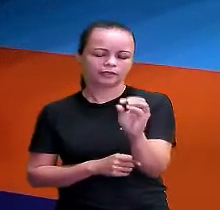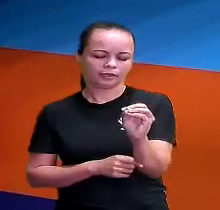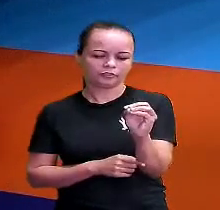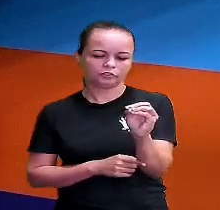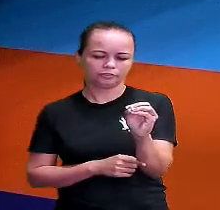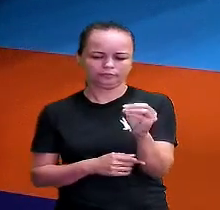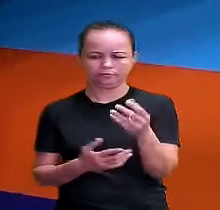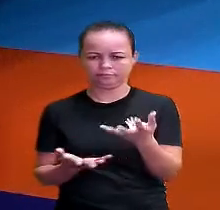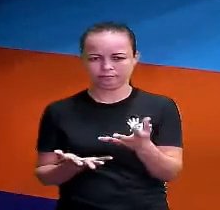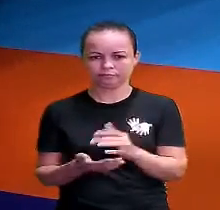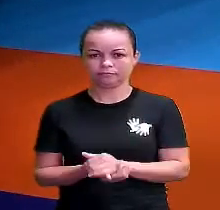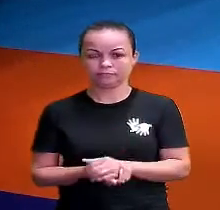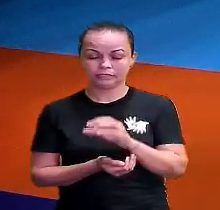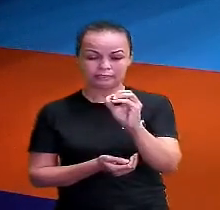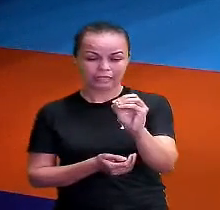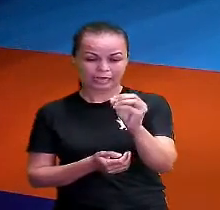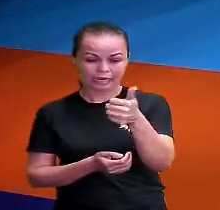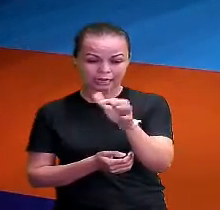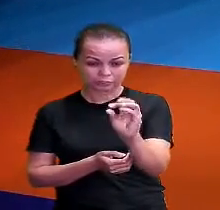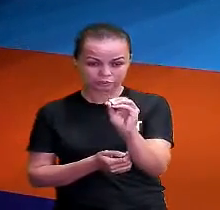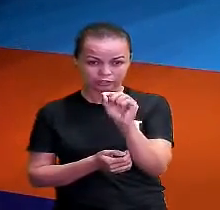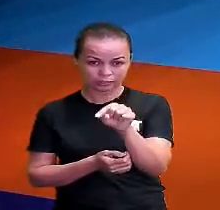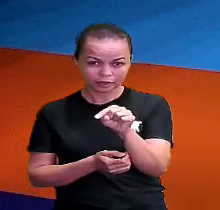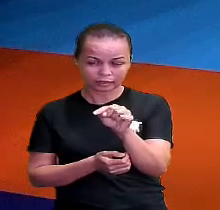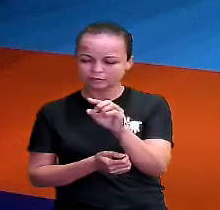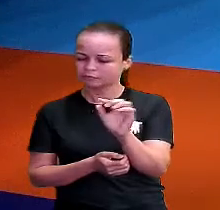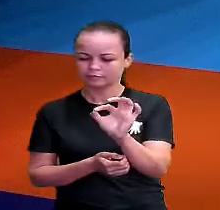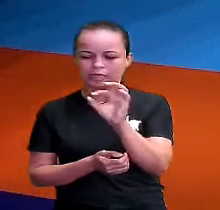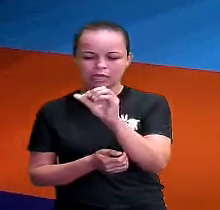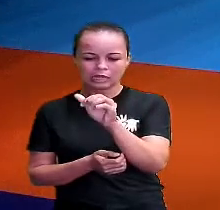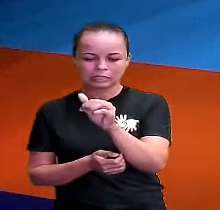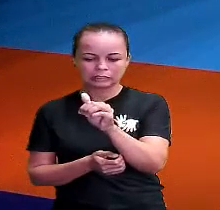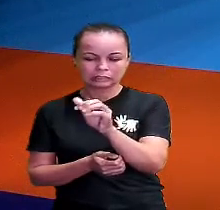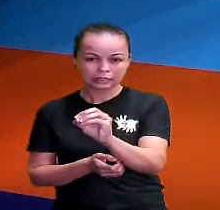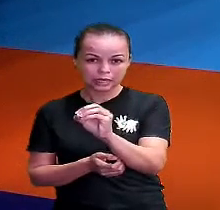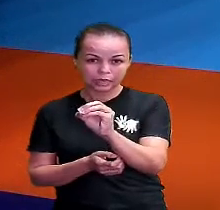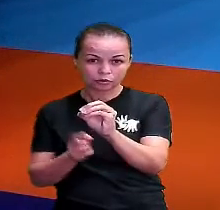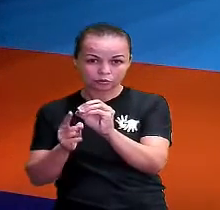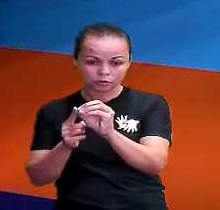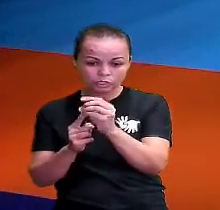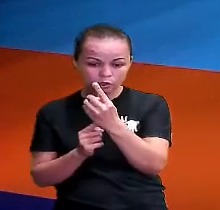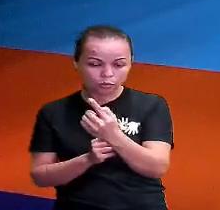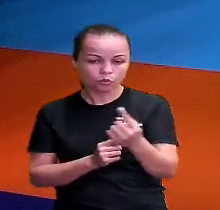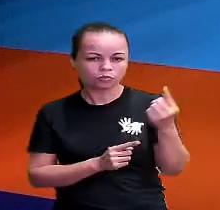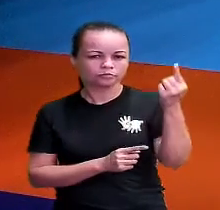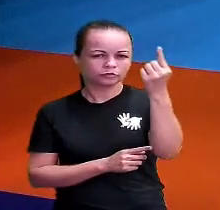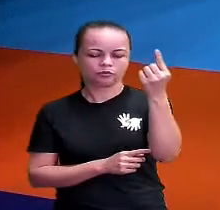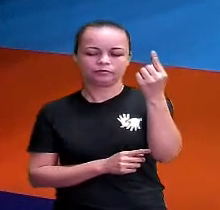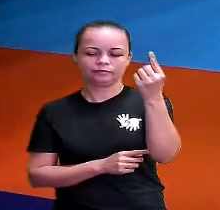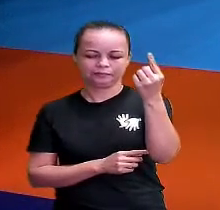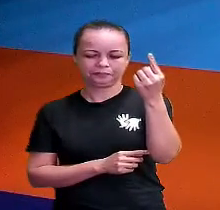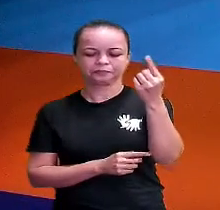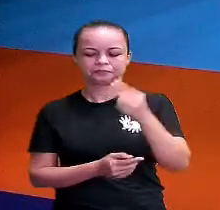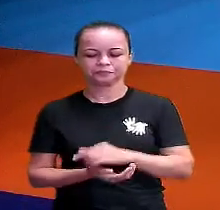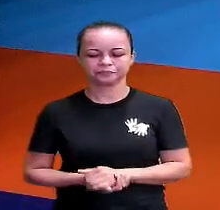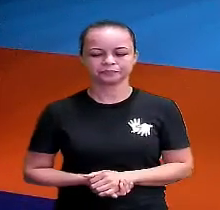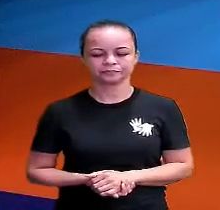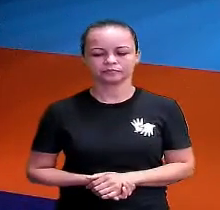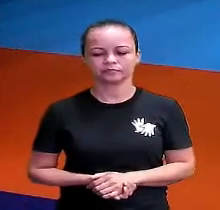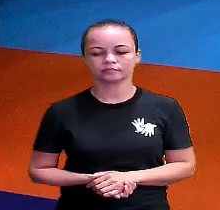Eu não posso deixar o 10 todinho aqui, então eu boto 0 e vou subir 1 aqui em cima, tá certo?